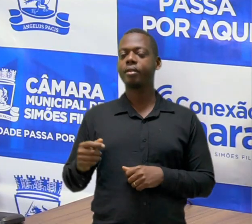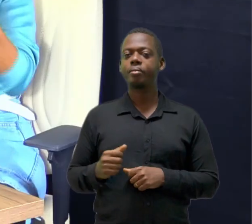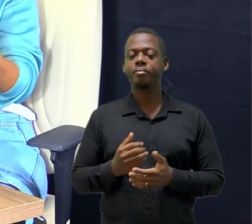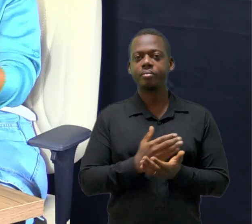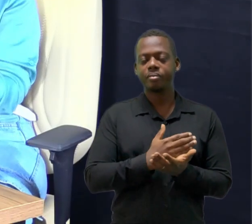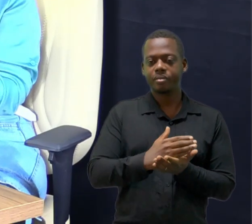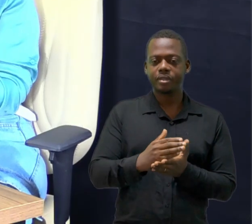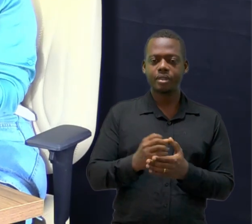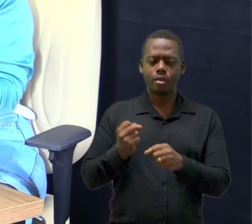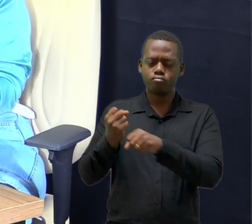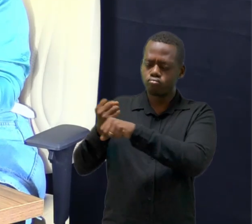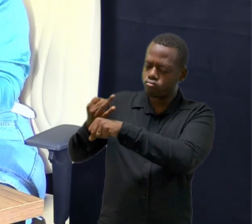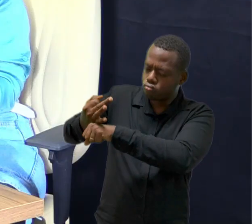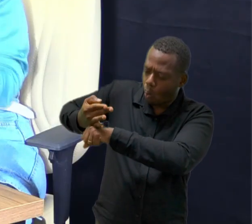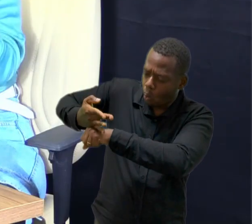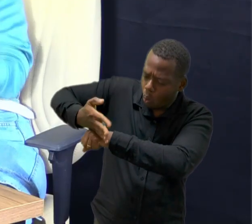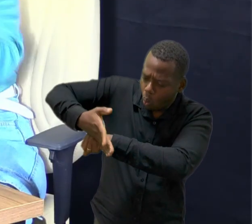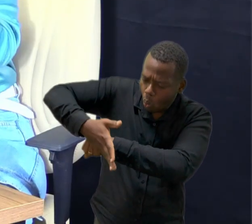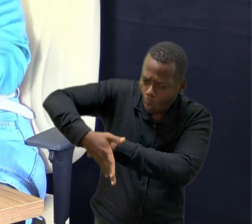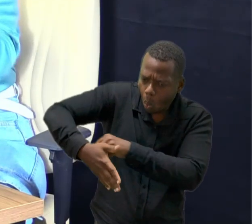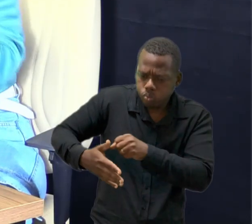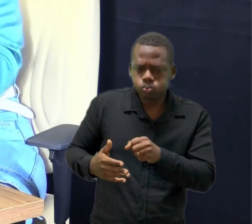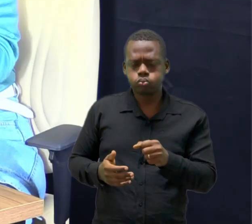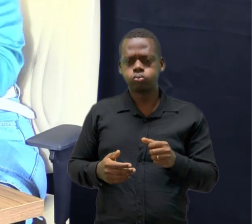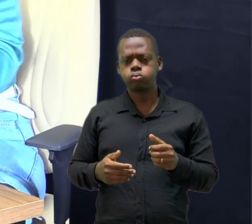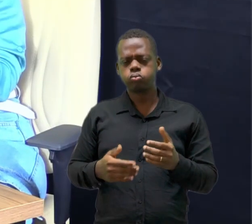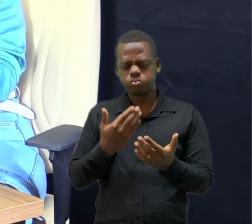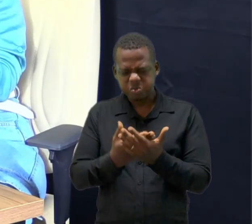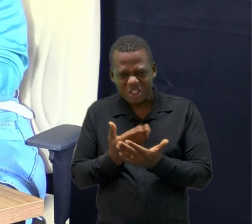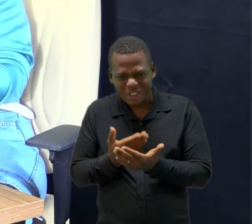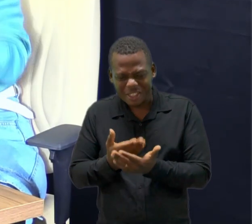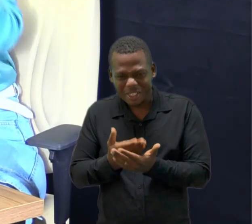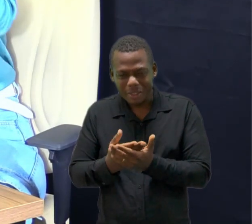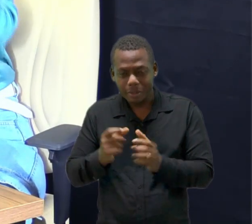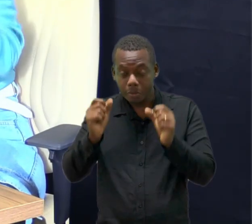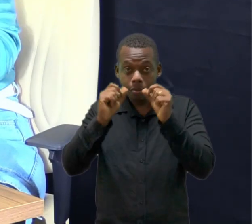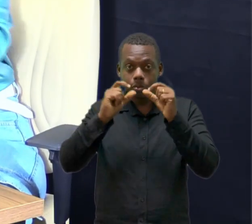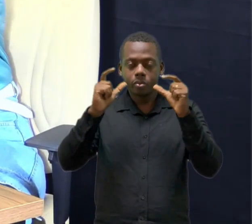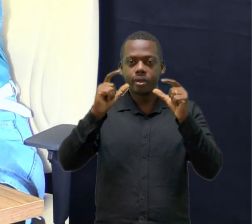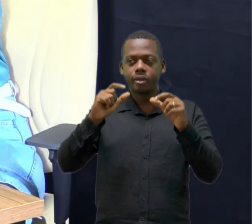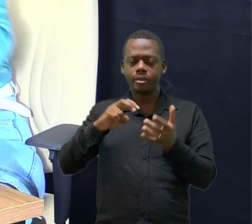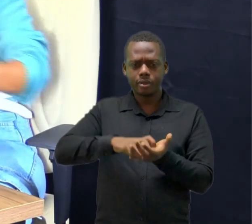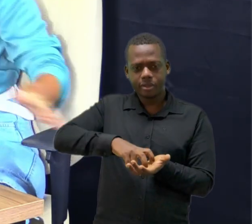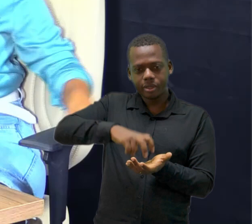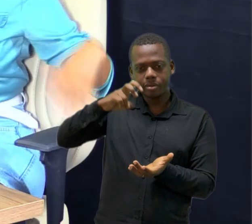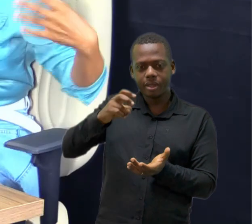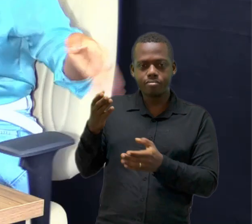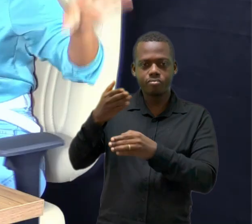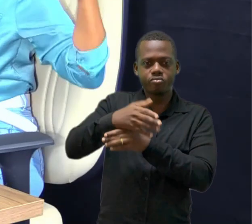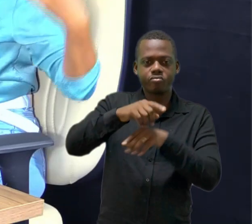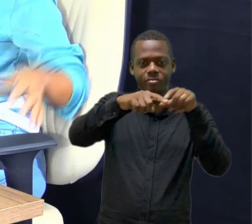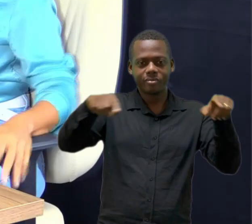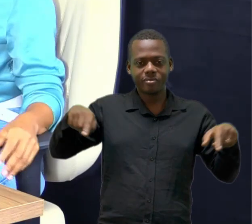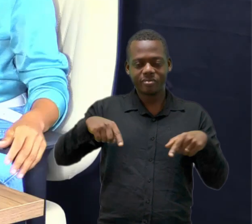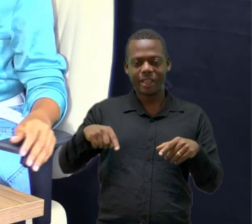Eu passei a noite toda, Davi, estudando Libras. A noite inteira, não dormi. E quando foi de manhã que eu fui para a sala de aula, o surdo tá lá, todo mundo